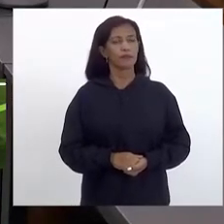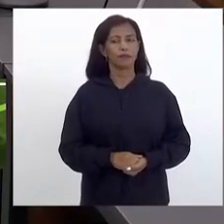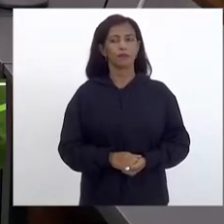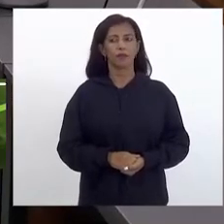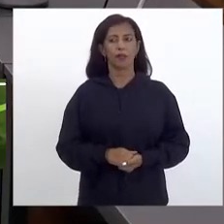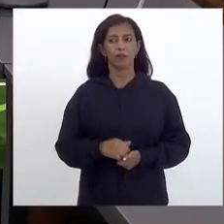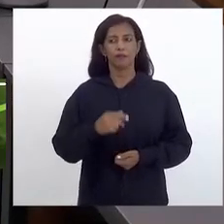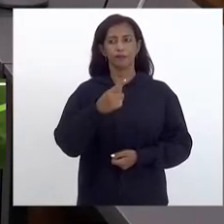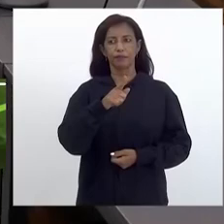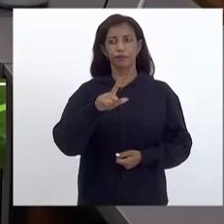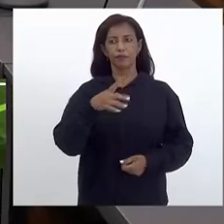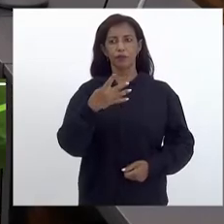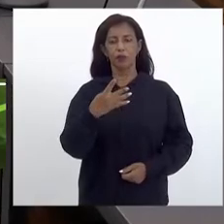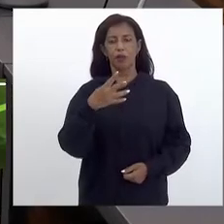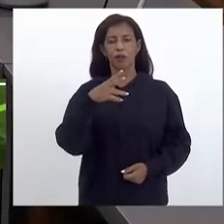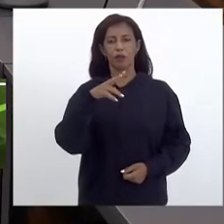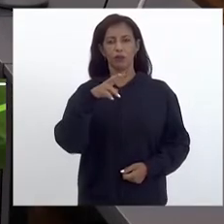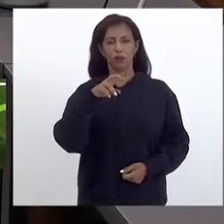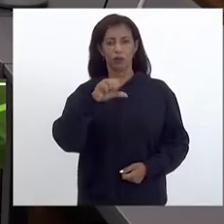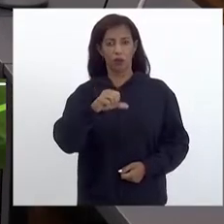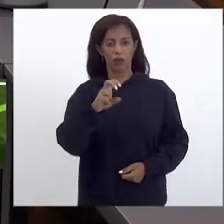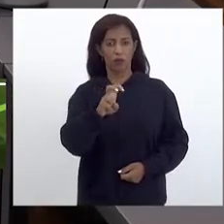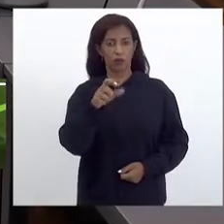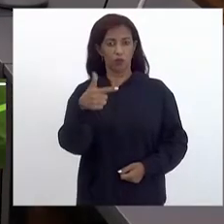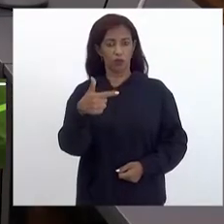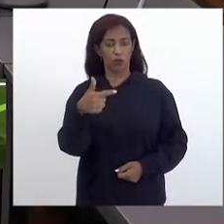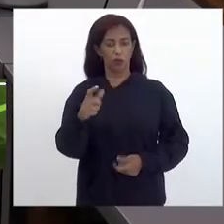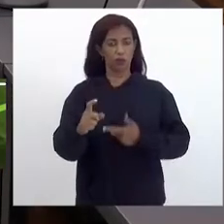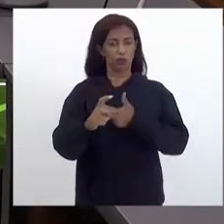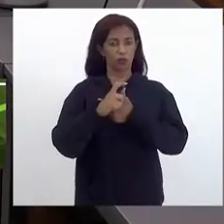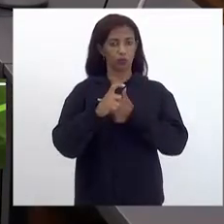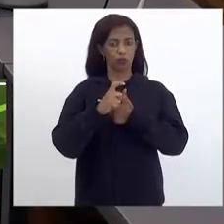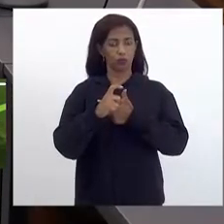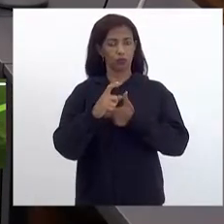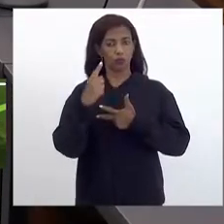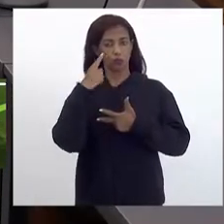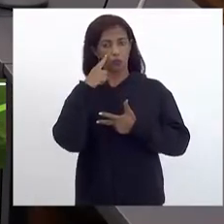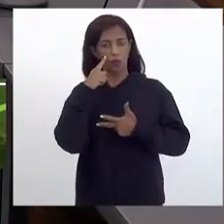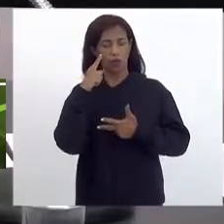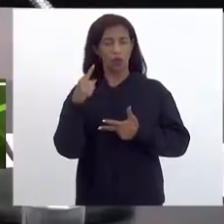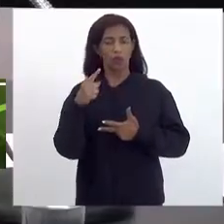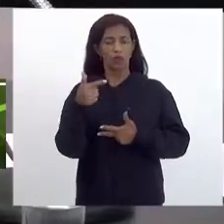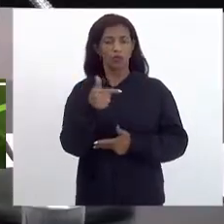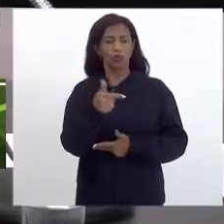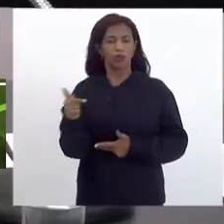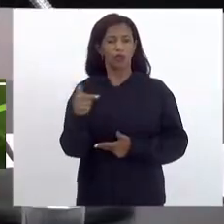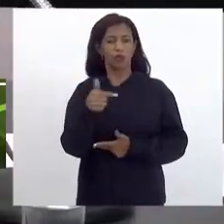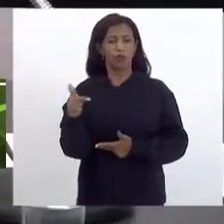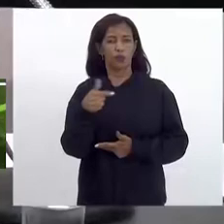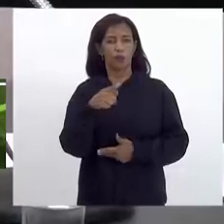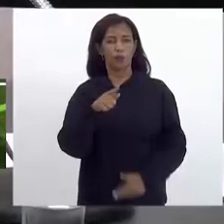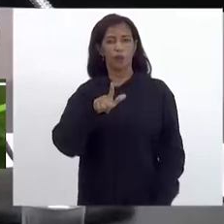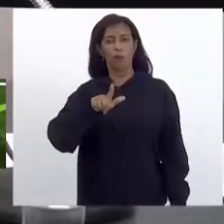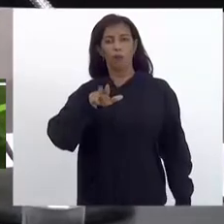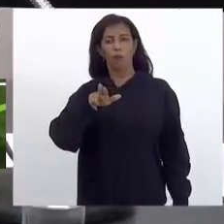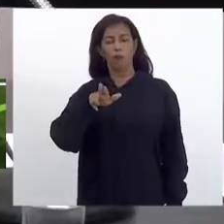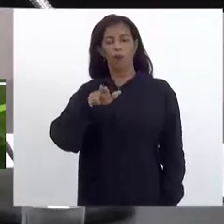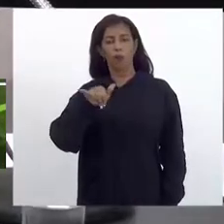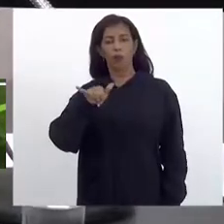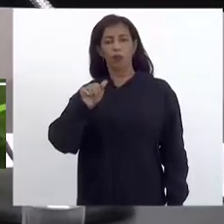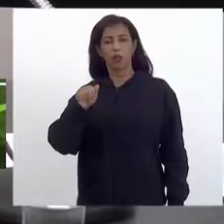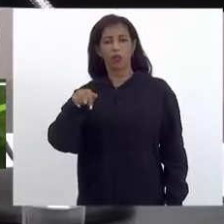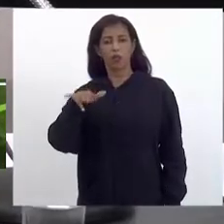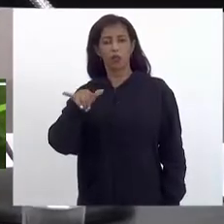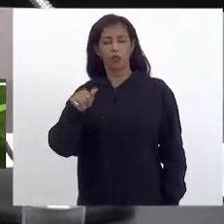Projeto de lei 4952-2021, do Poder Executivo, que dispõe sobre a revisão 2022 do Plano Plurianual 2020-2023,